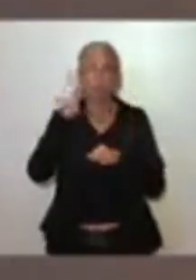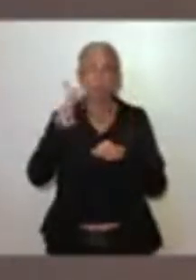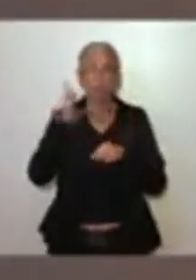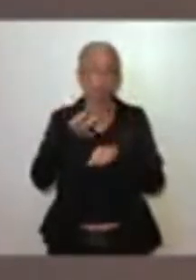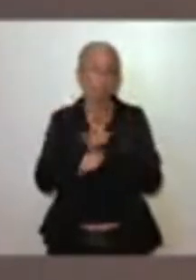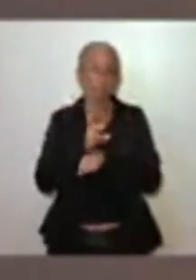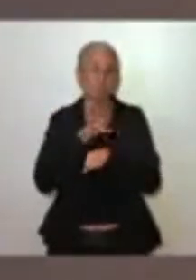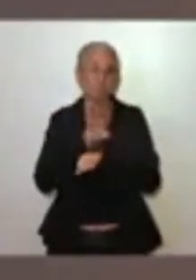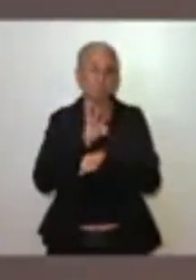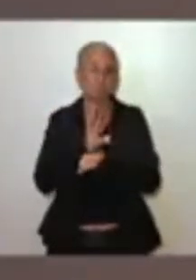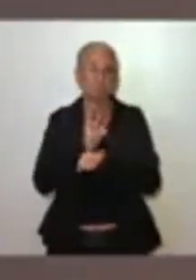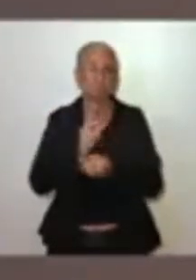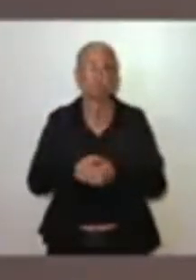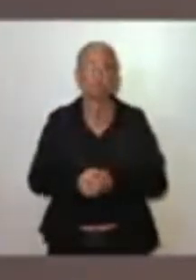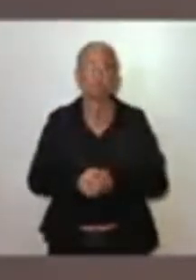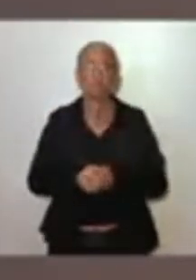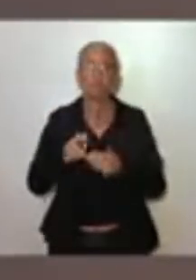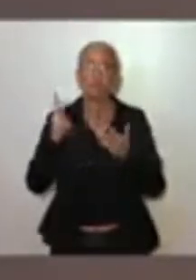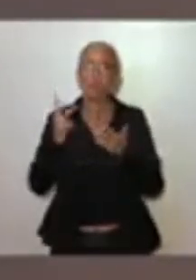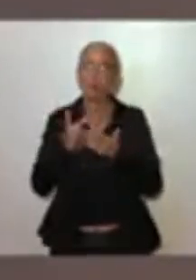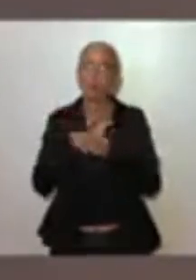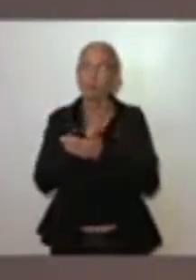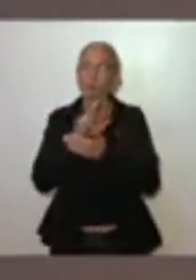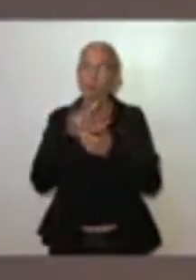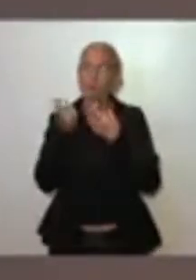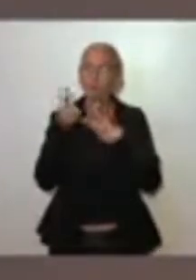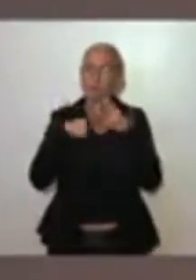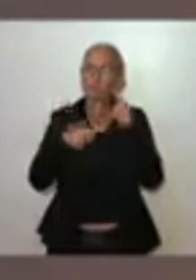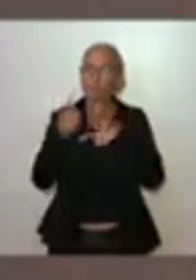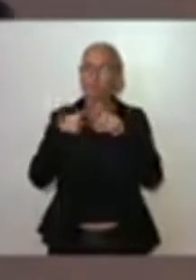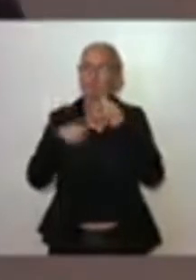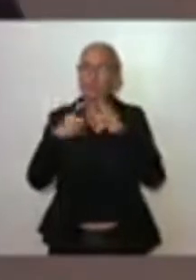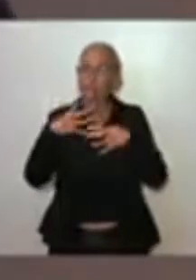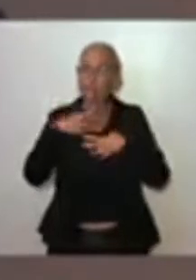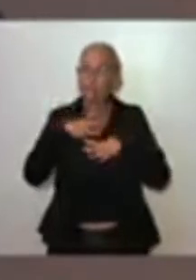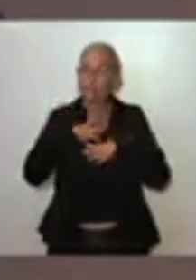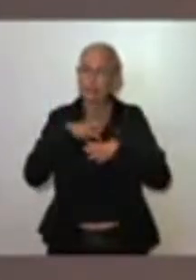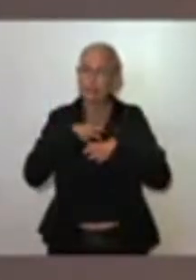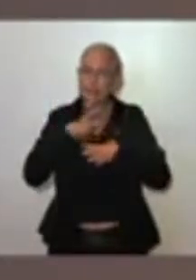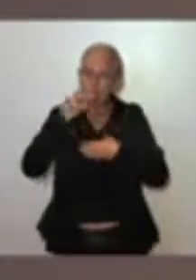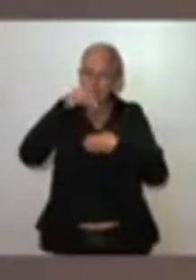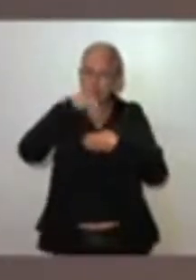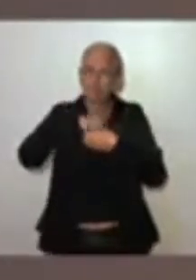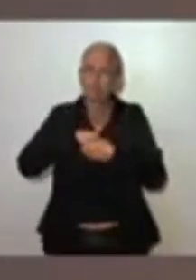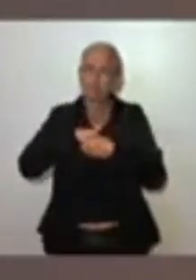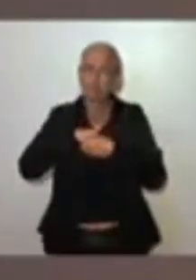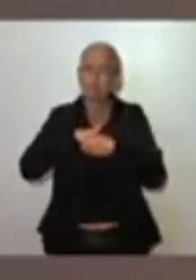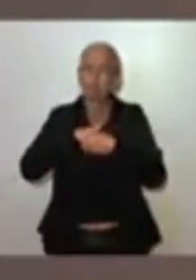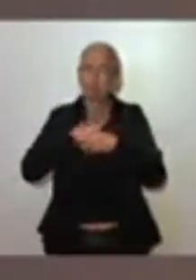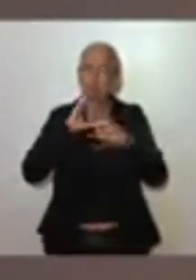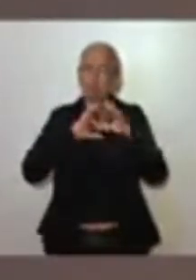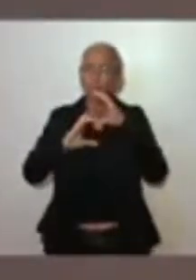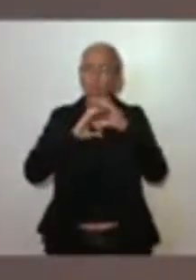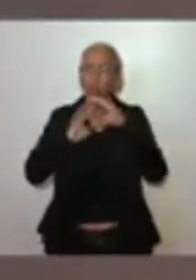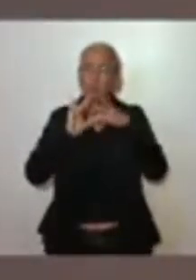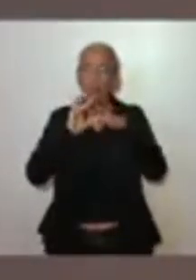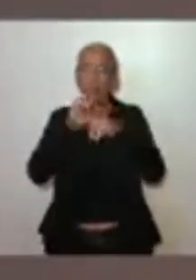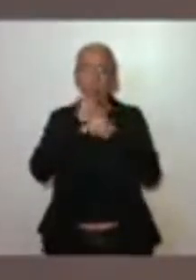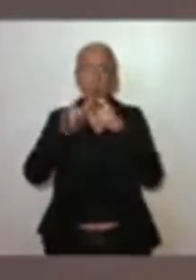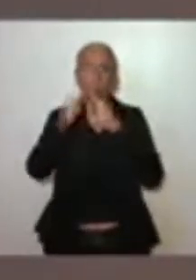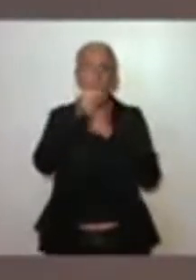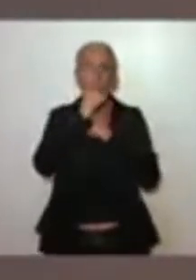WhatsApp aconteceu uma transformação profunda no mundo da comunicação social e da comunicação